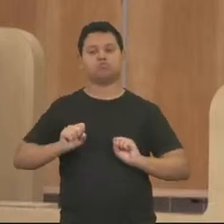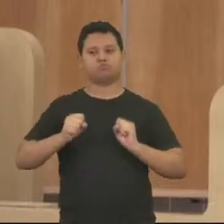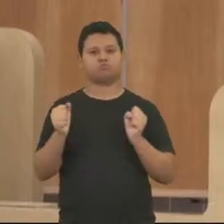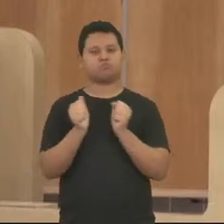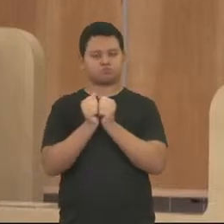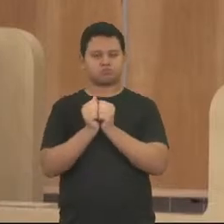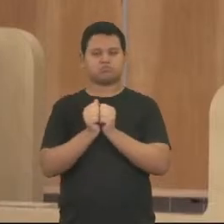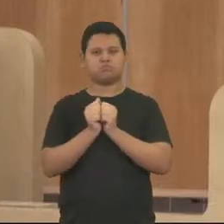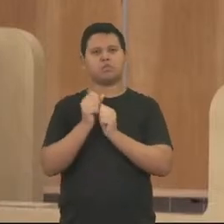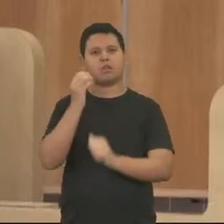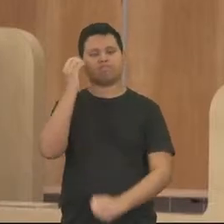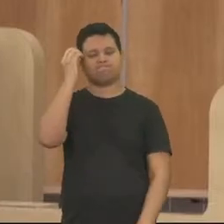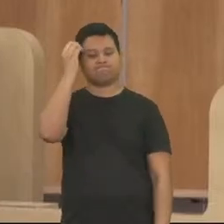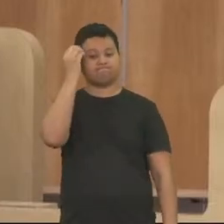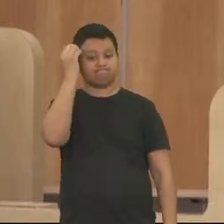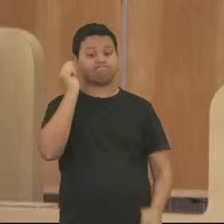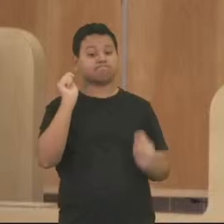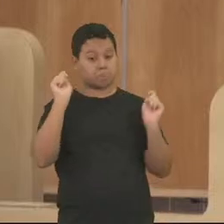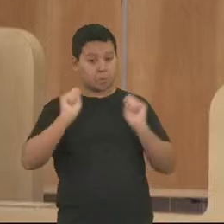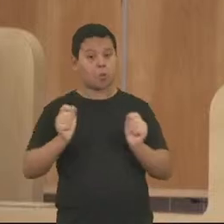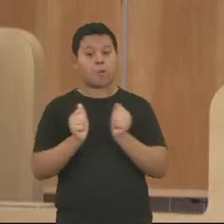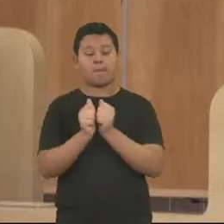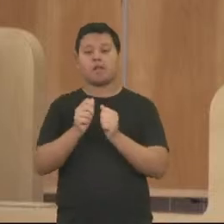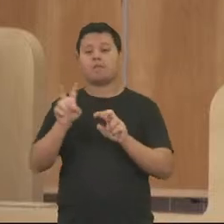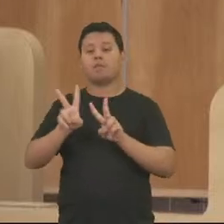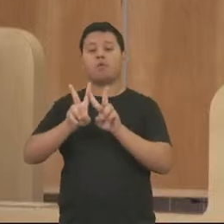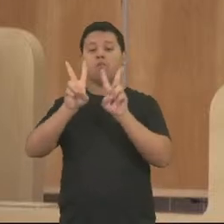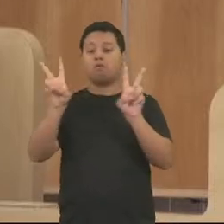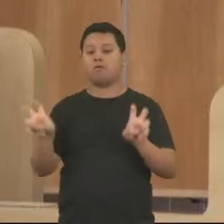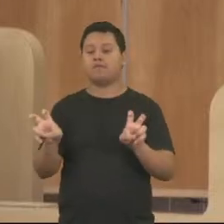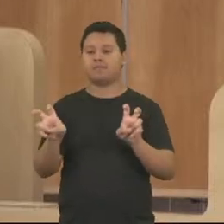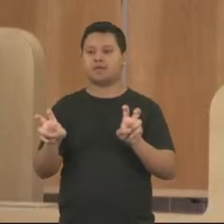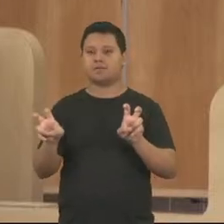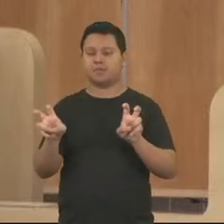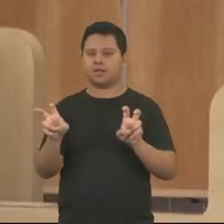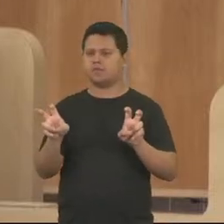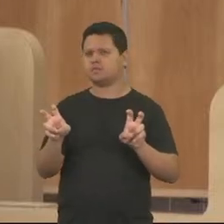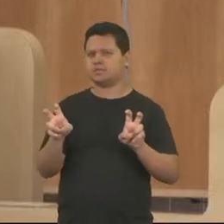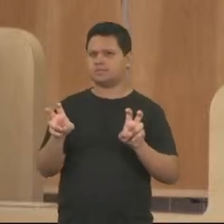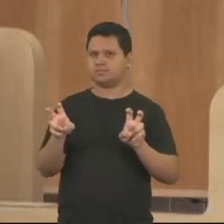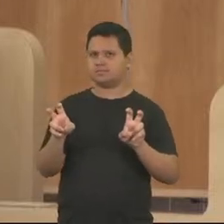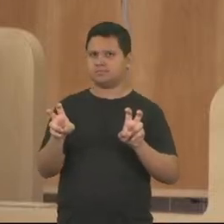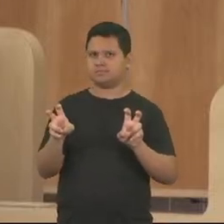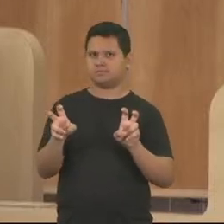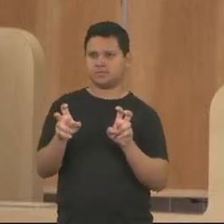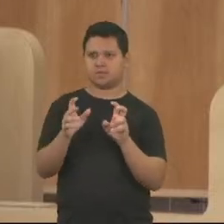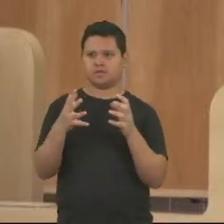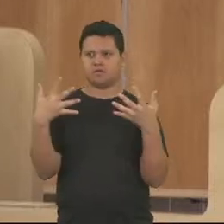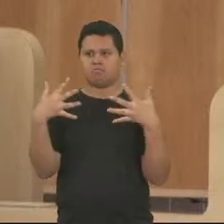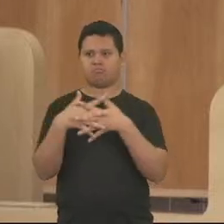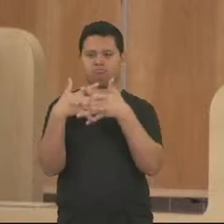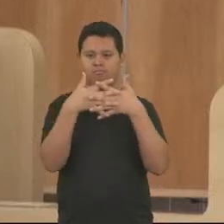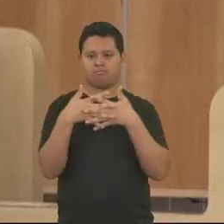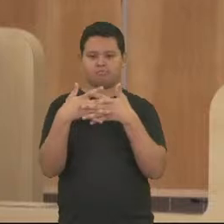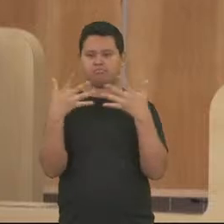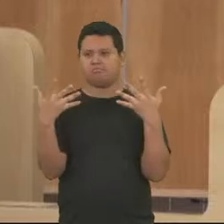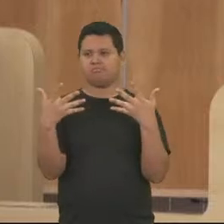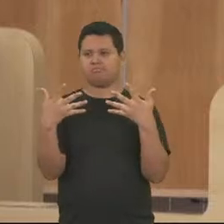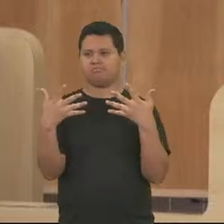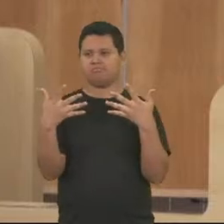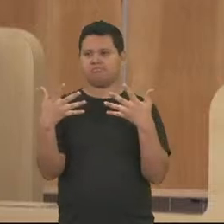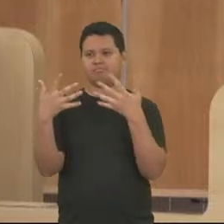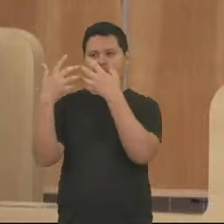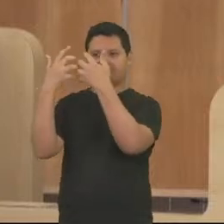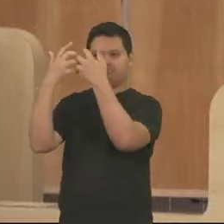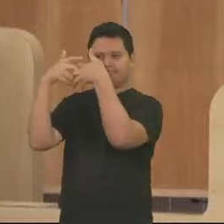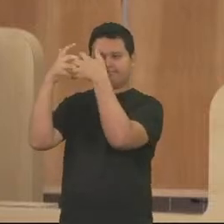pode colocar temas polêmicos, né? E como já foi citado aqui, a gente pode fazer um belo discurso